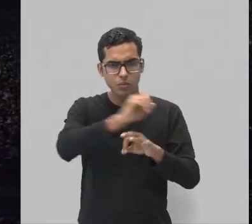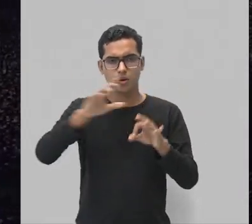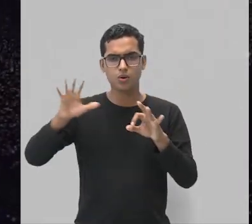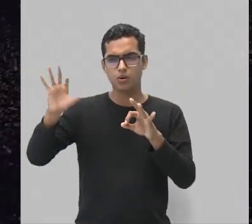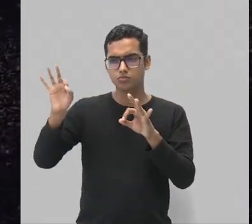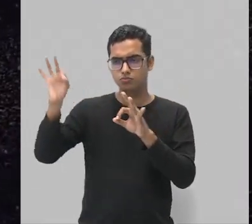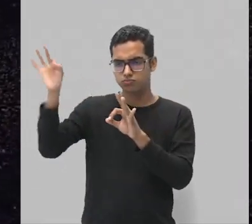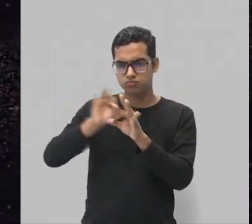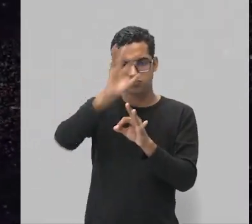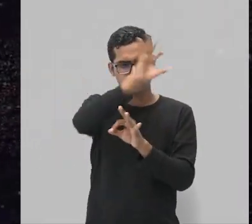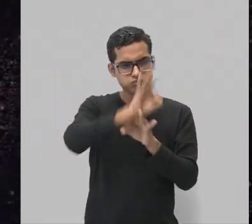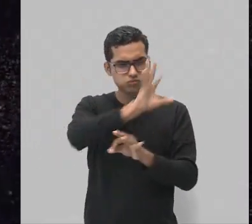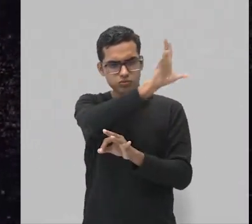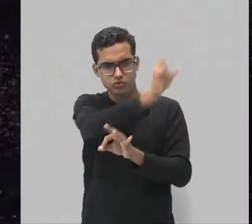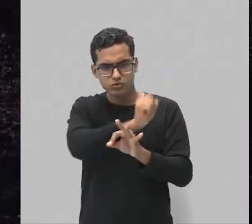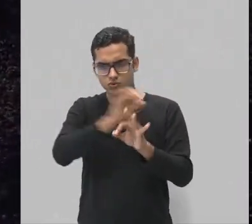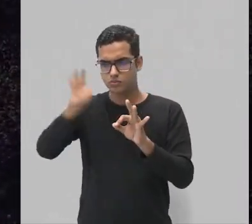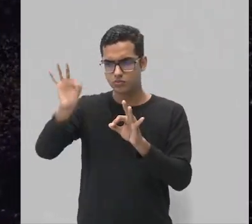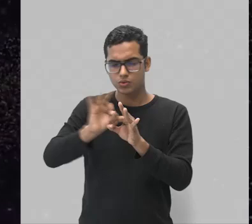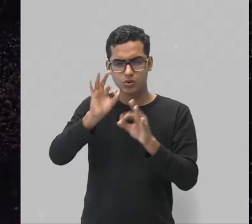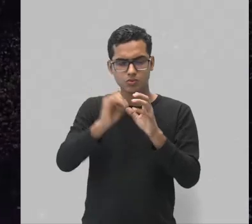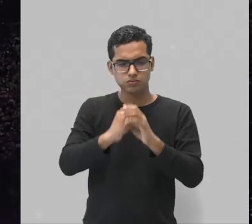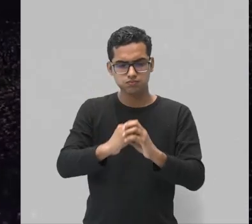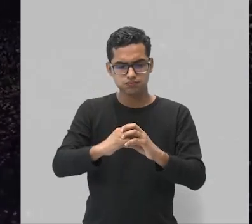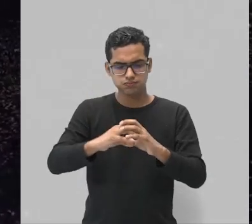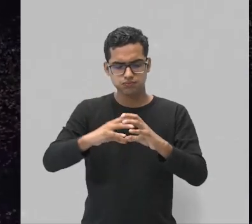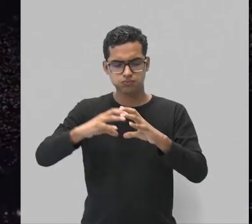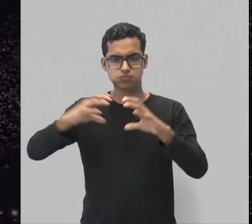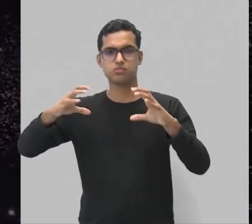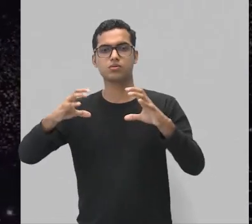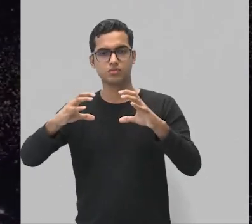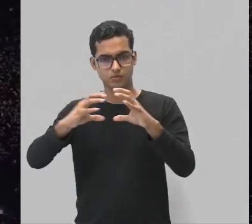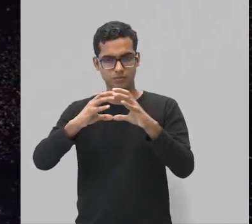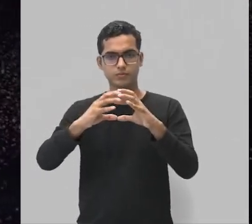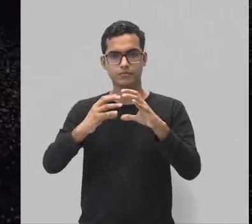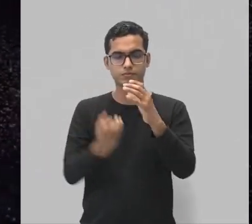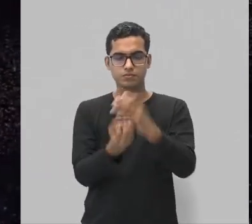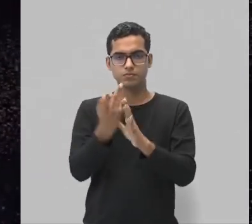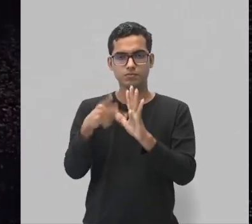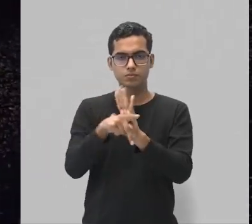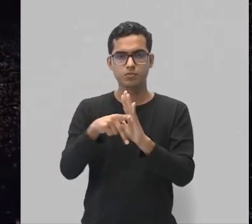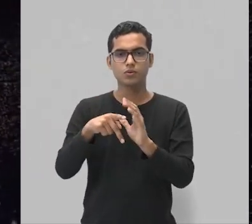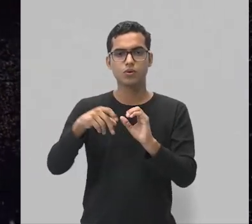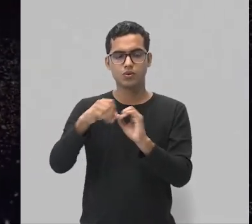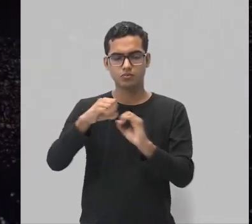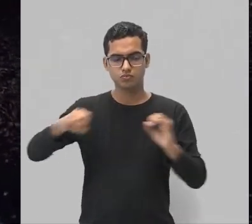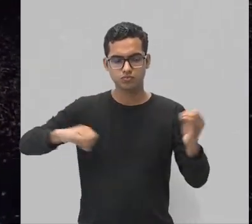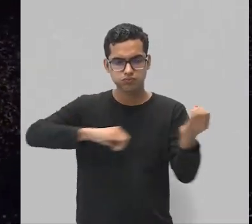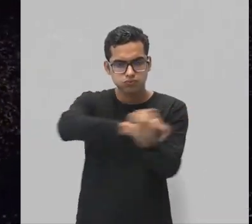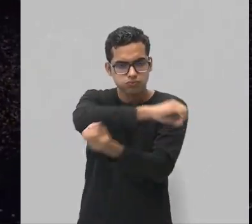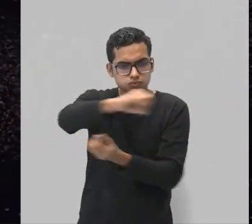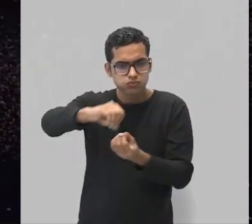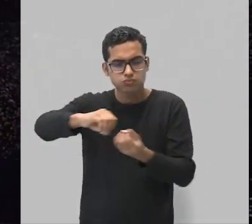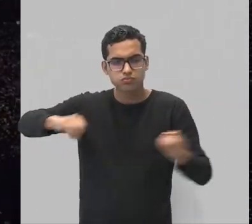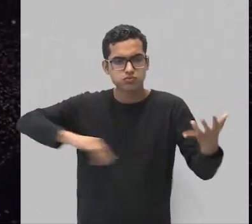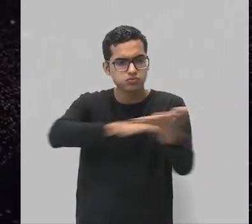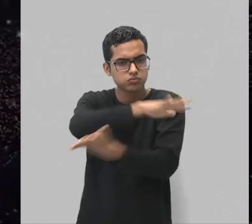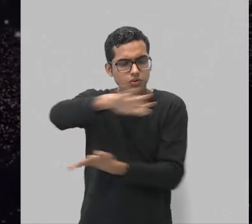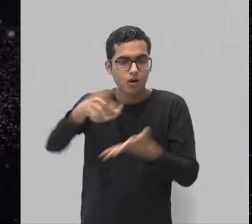que o nosso sistema solar surgiu, partindo de